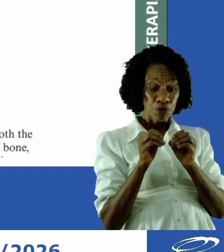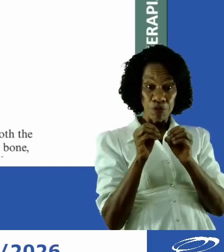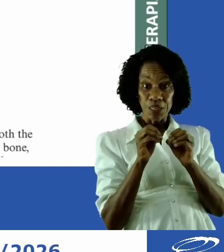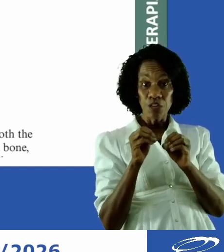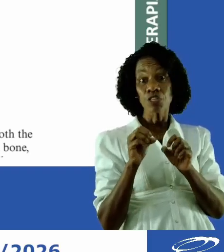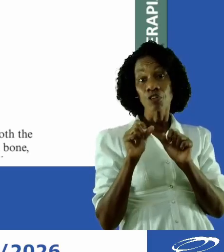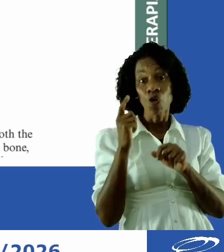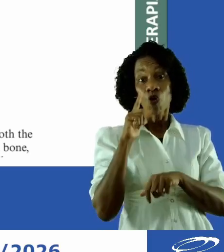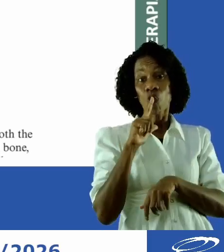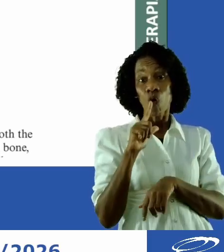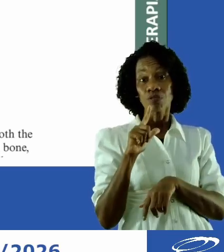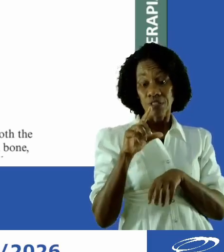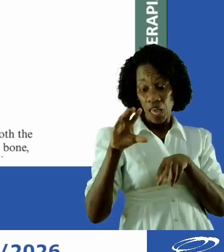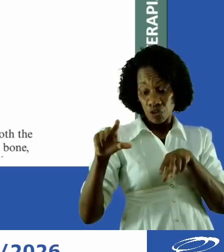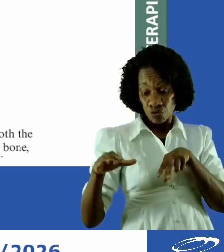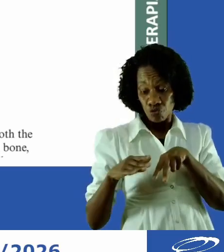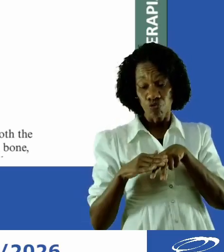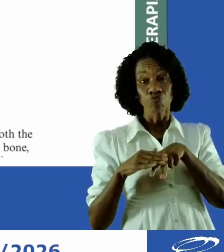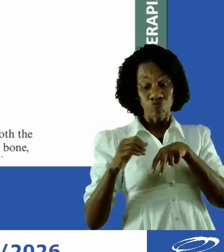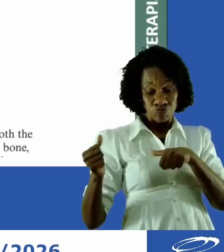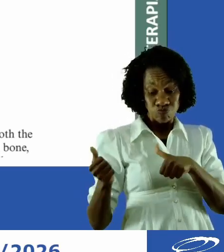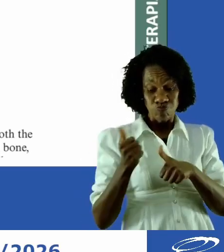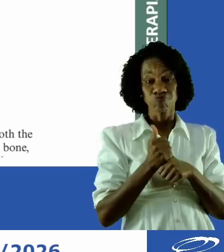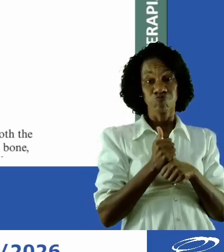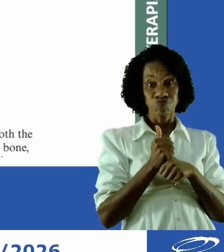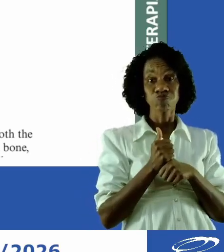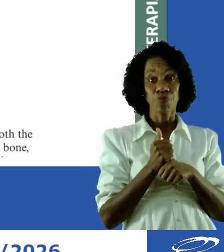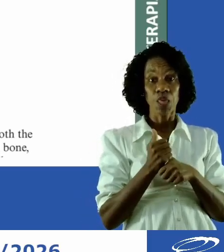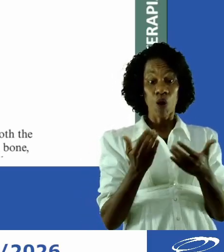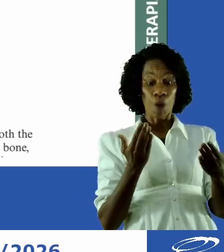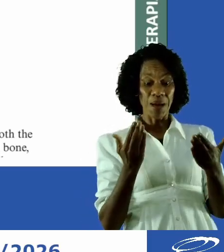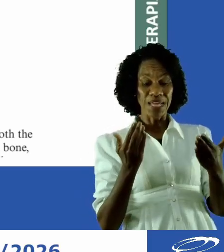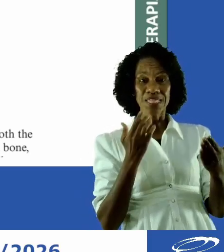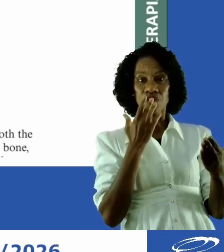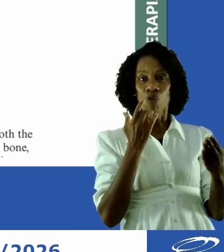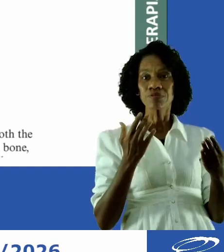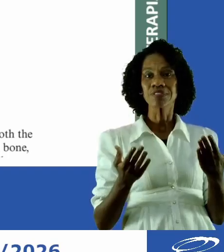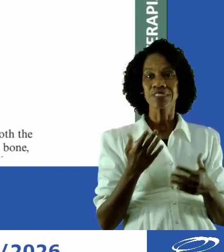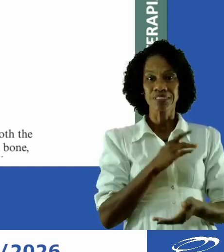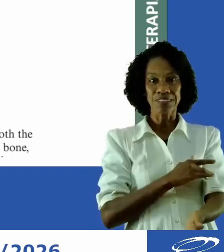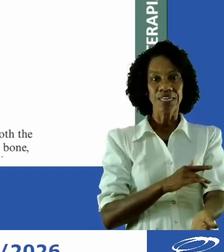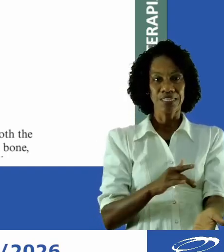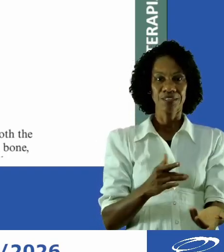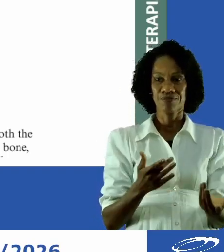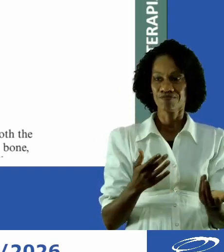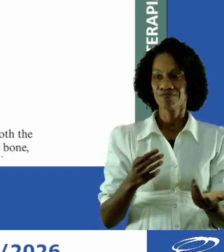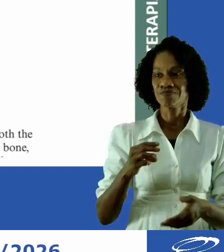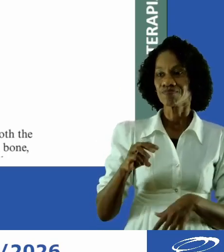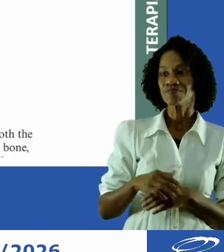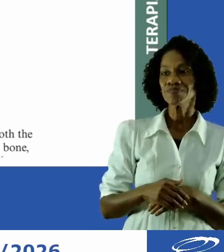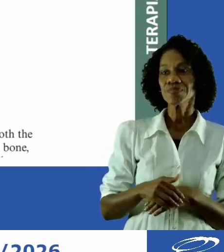capacidade de concentrar nesse tecido comparado com o sangue, por exemplo. As quinolonas, sem dúvida nenhuma, são as melhores. Obviamente que se